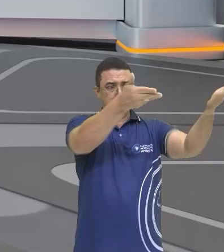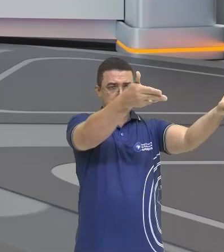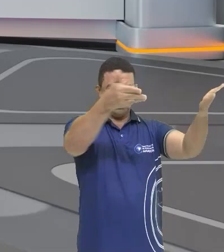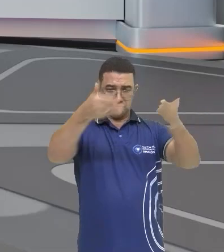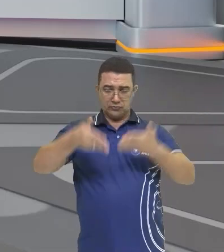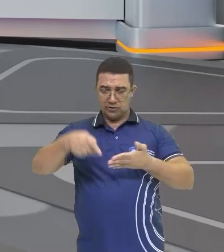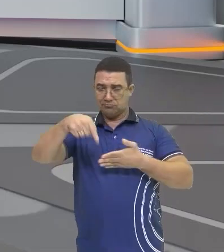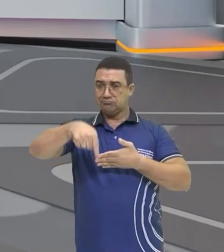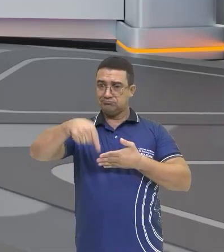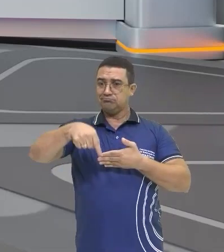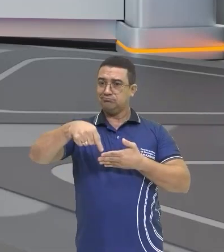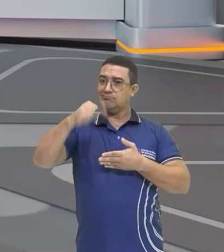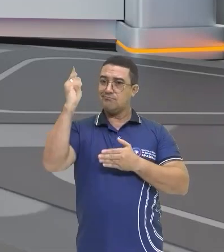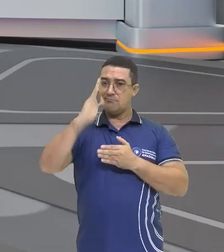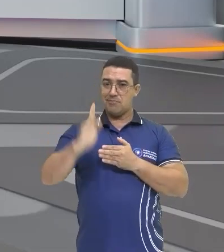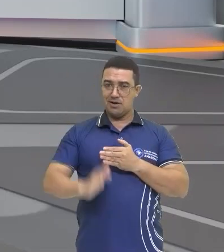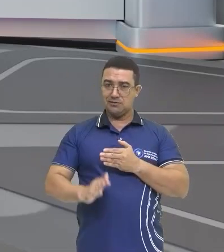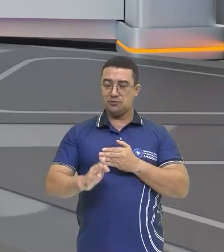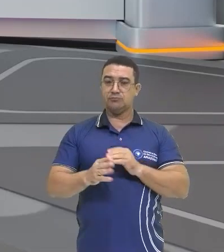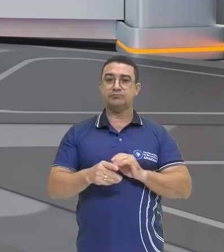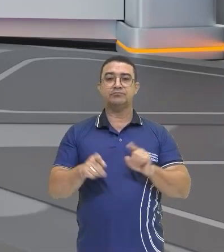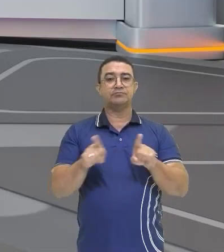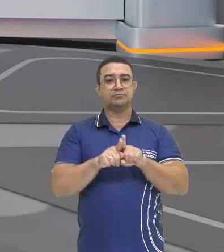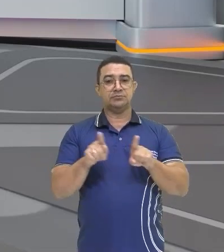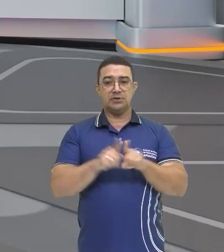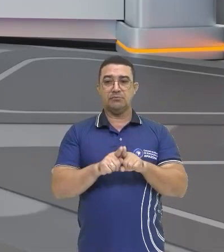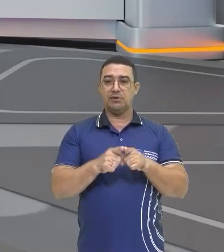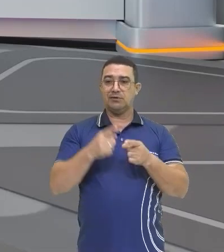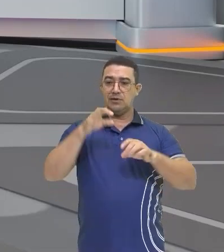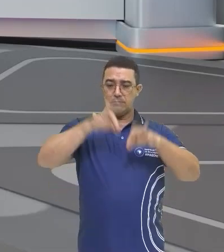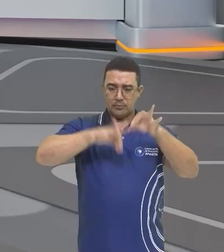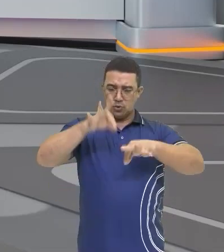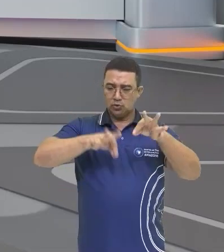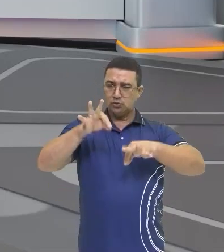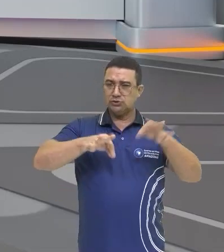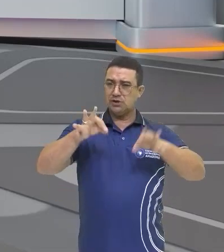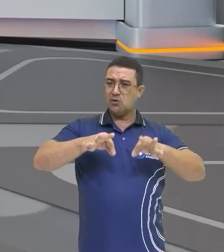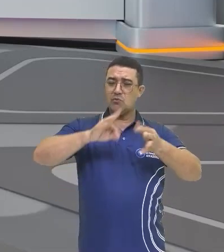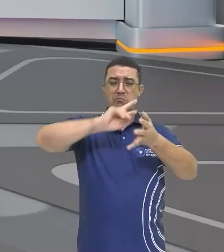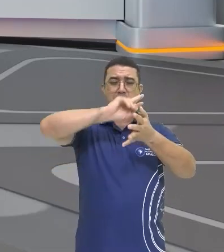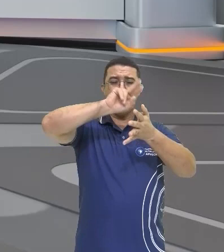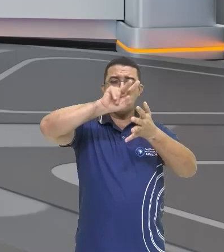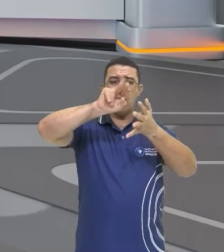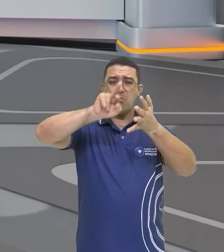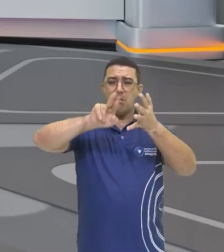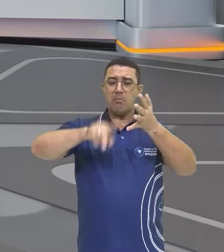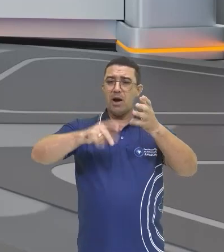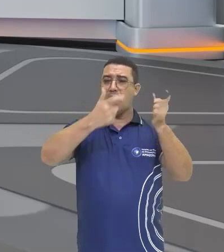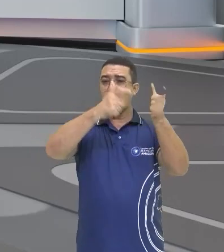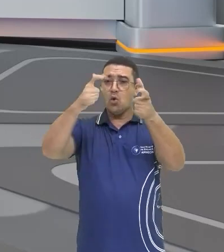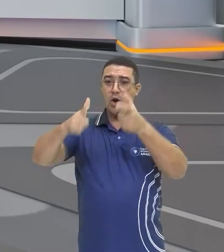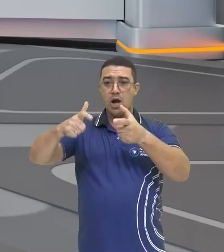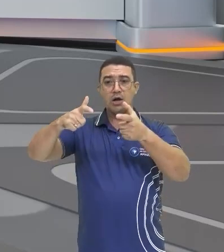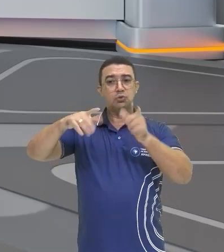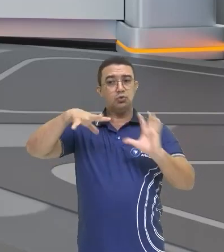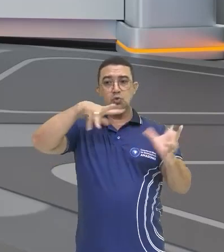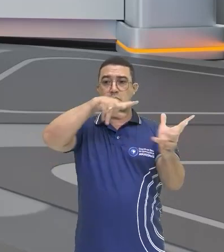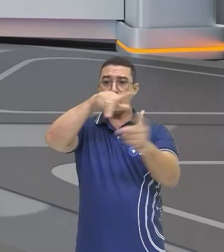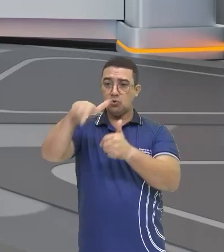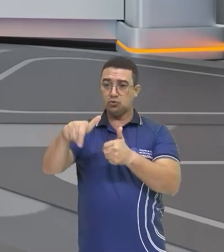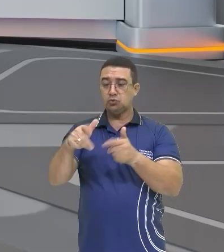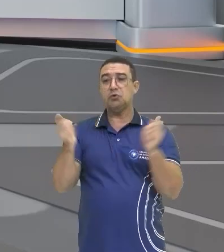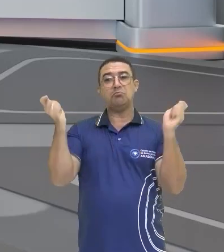pode consumir produtos que são produzidos nos mais diversos lugares do mundo. Outro ponto importante é